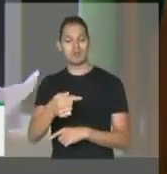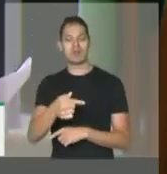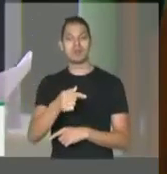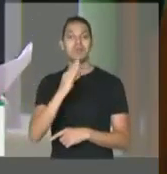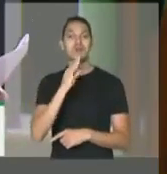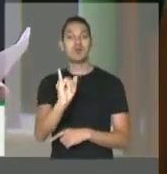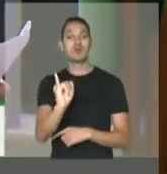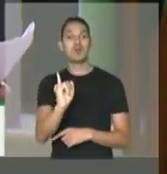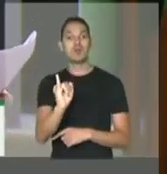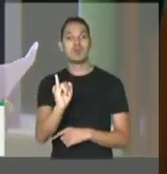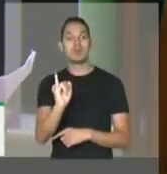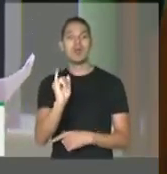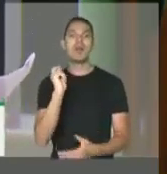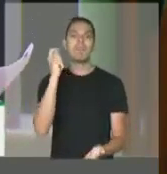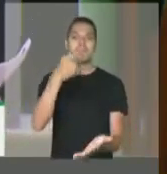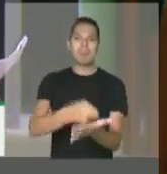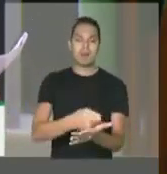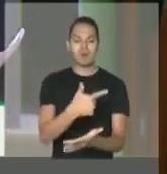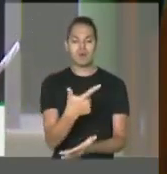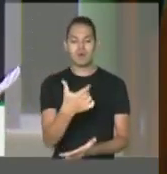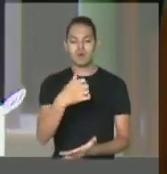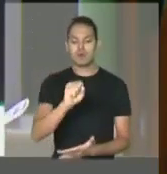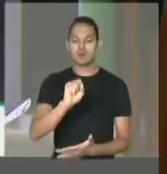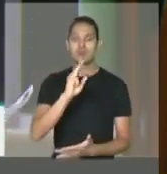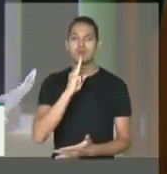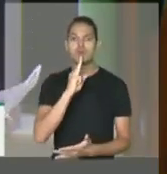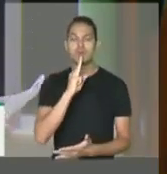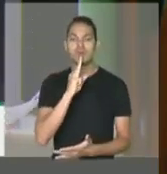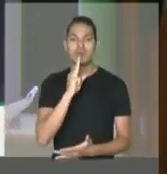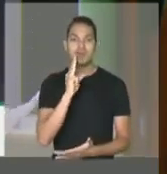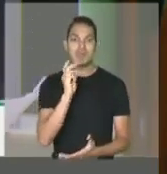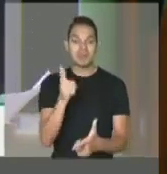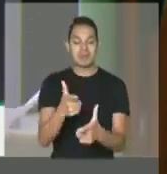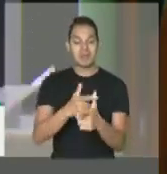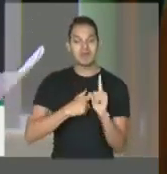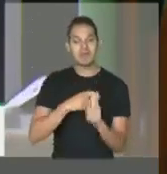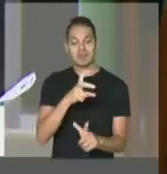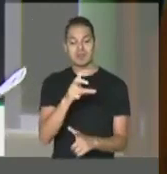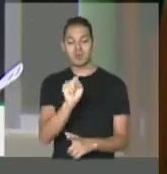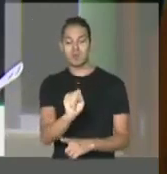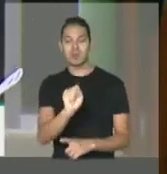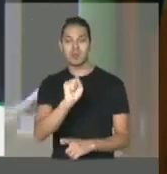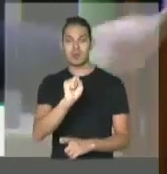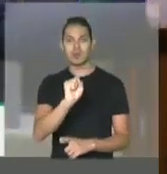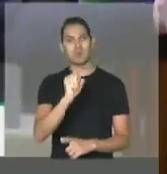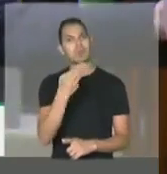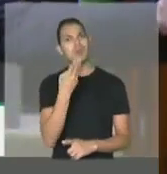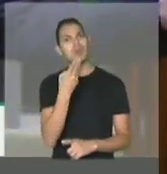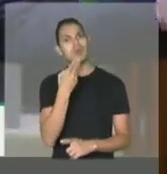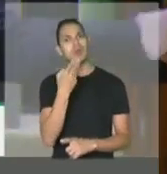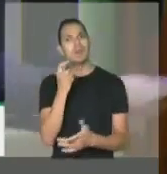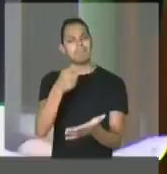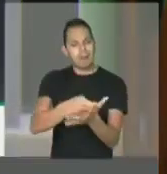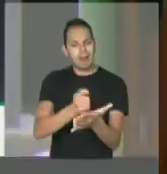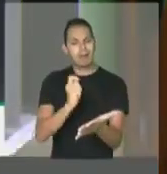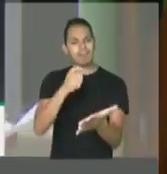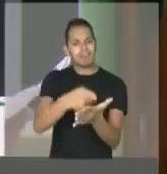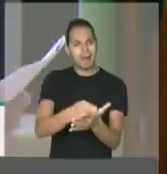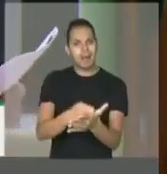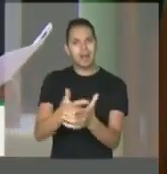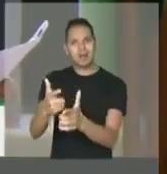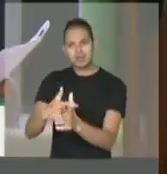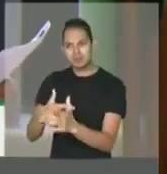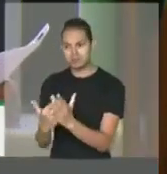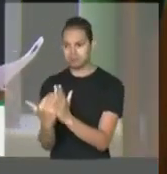9,7 bilhões, já pagou 28 bilhões e está devendo 58. Quanto mais paga,